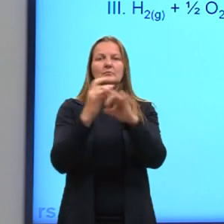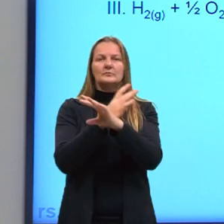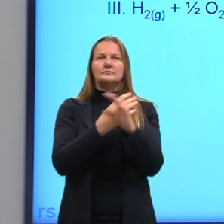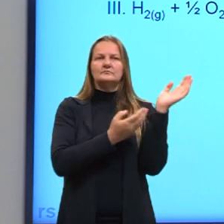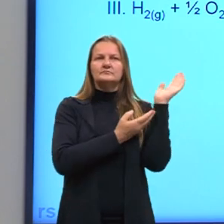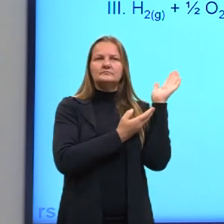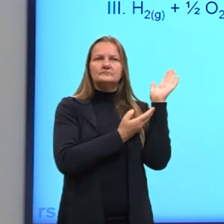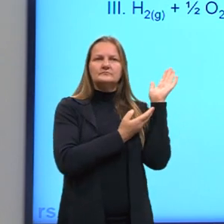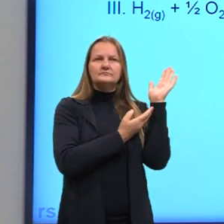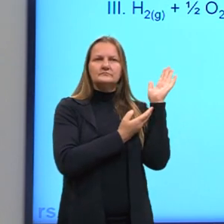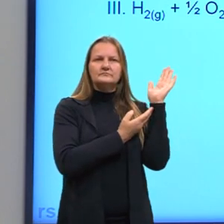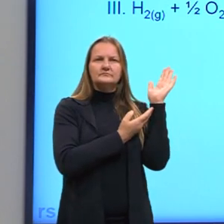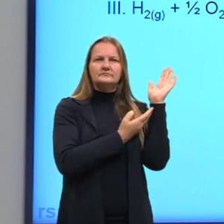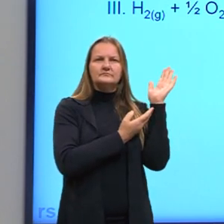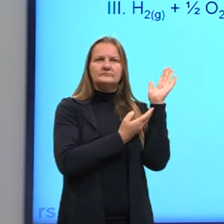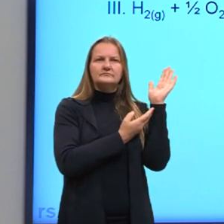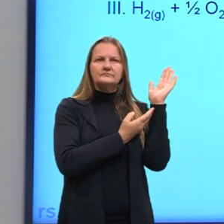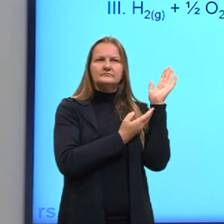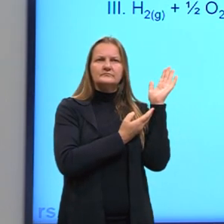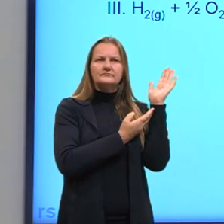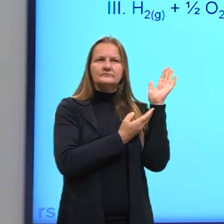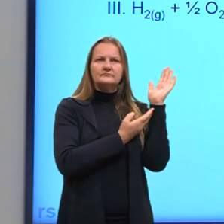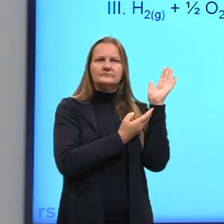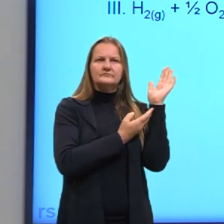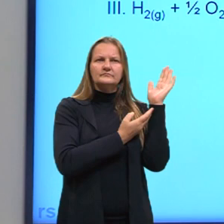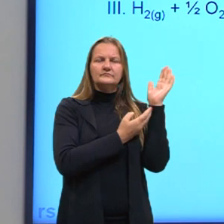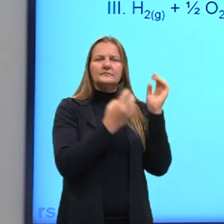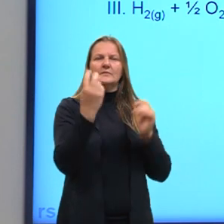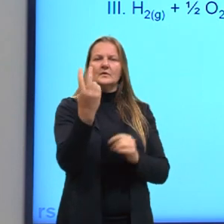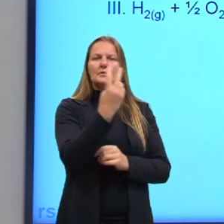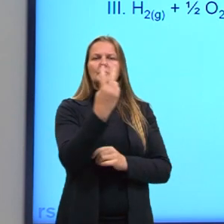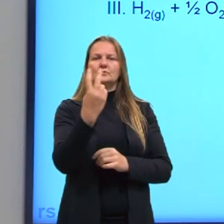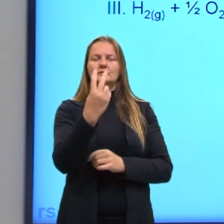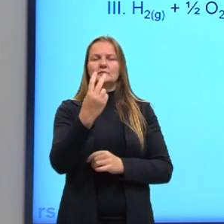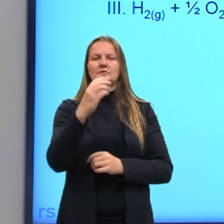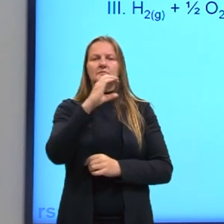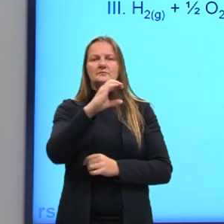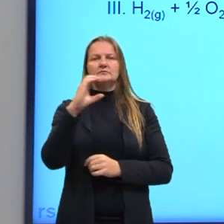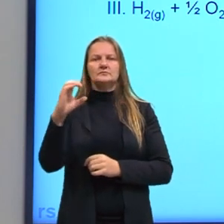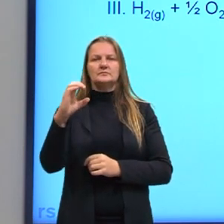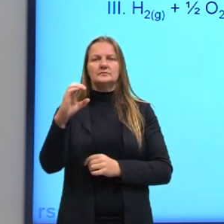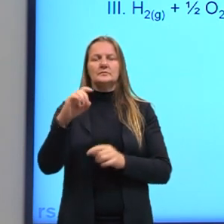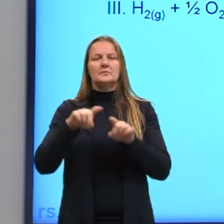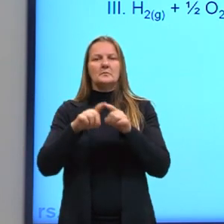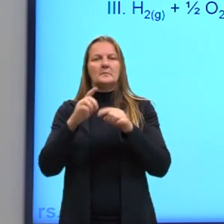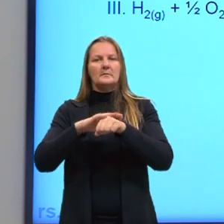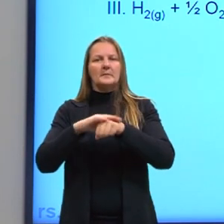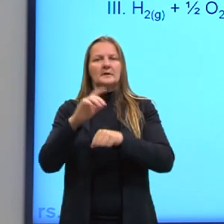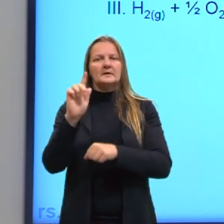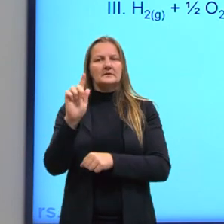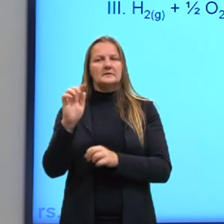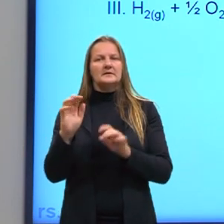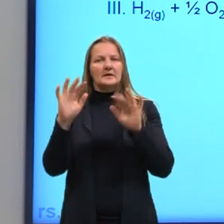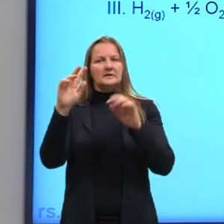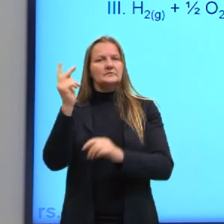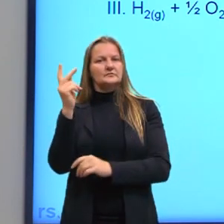equação química né reação química que a partir de duas moléculas de carbono grafite mais duas de gás